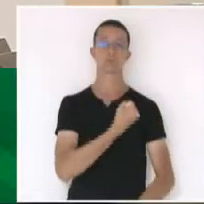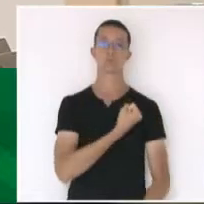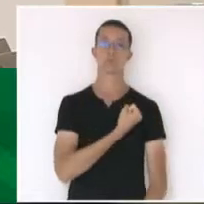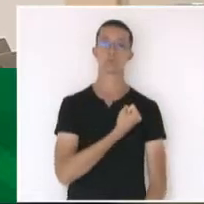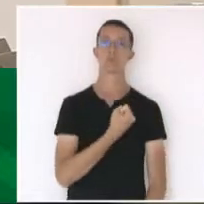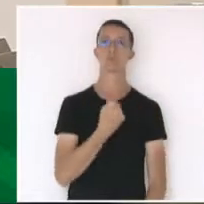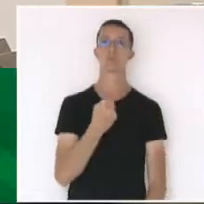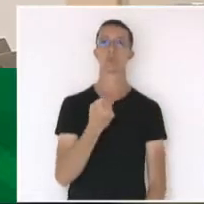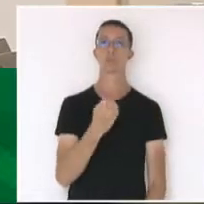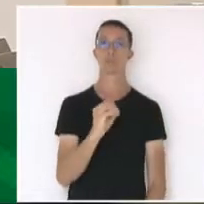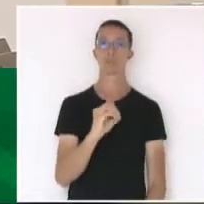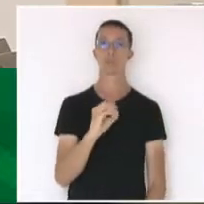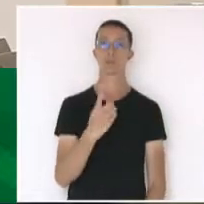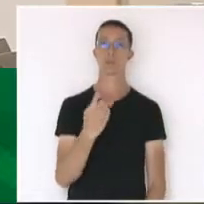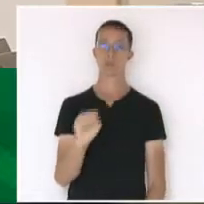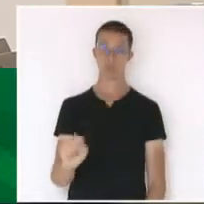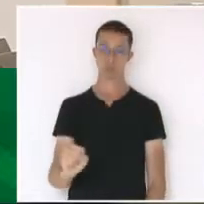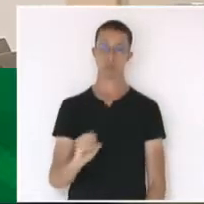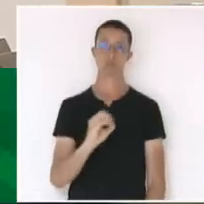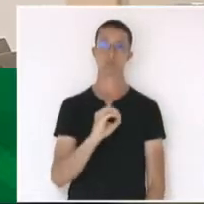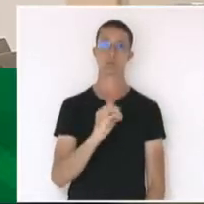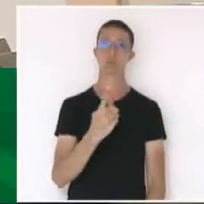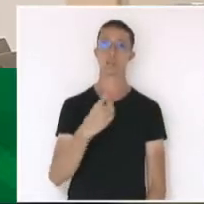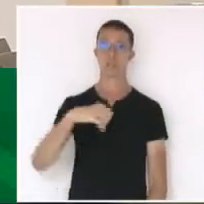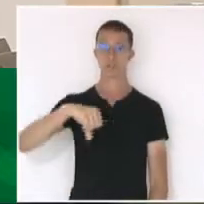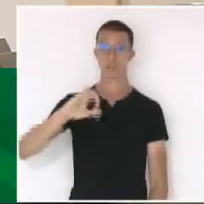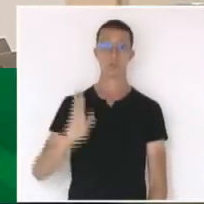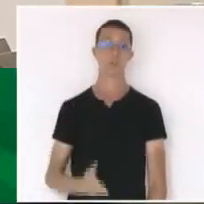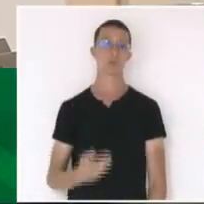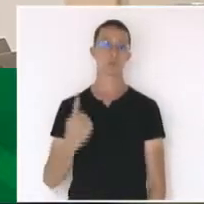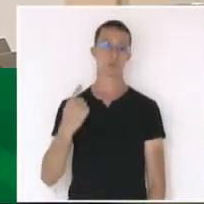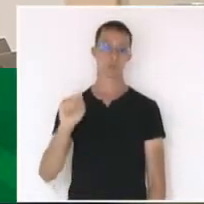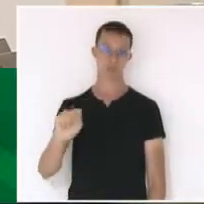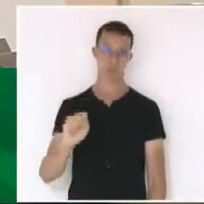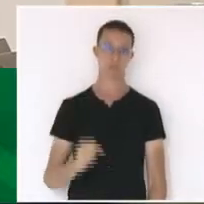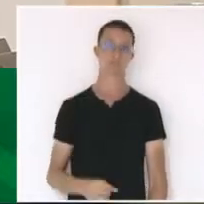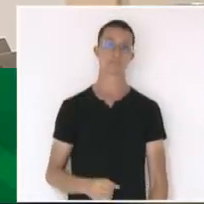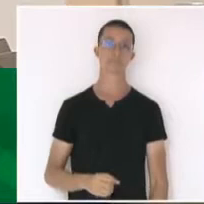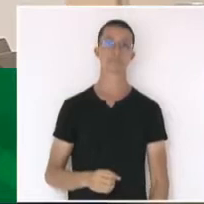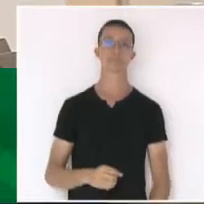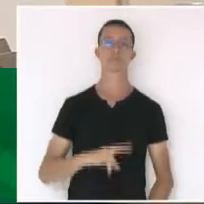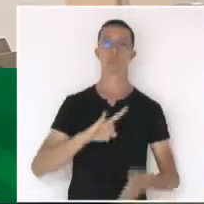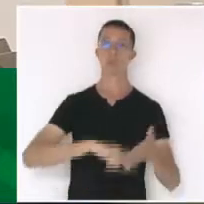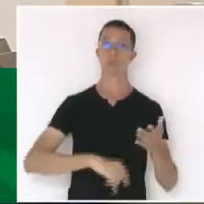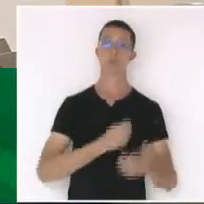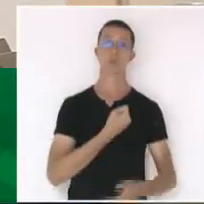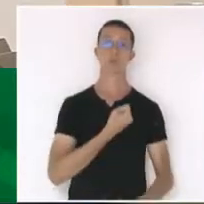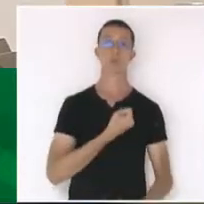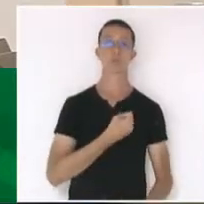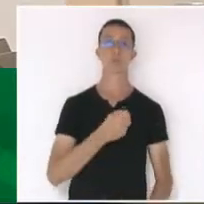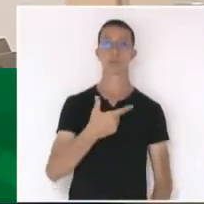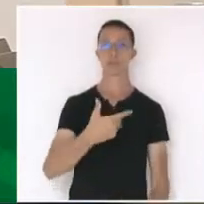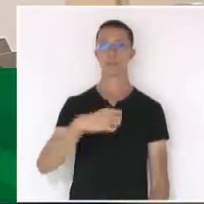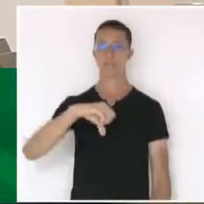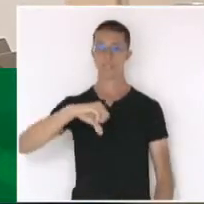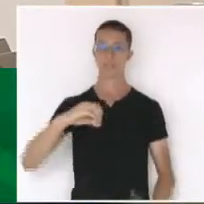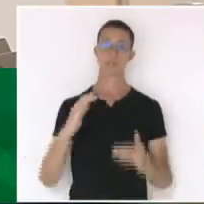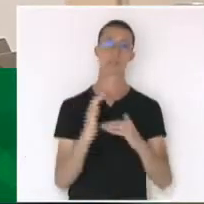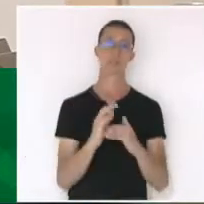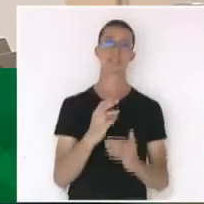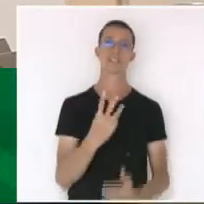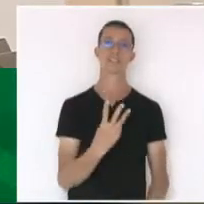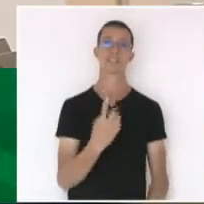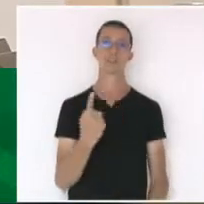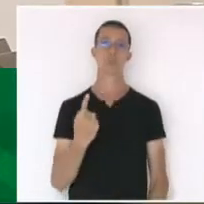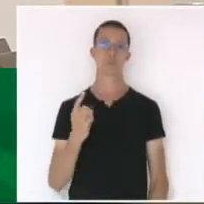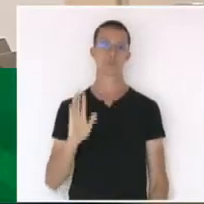zero 18:01 9/2018 e as emoções números 29 a 31